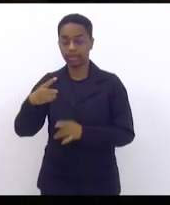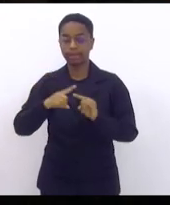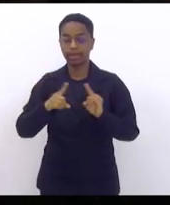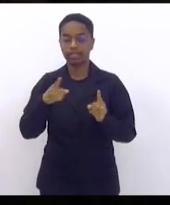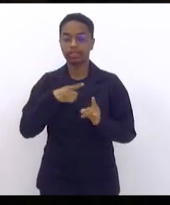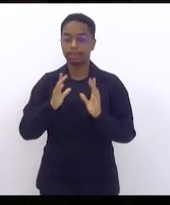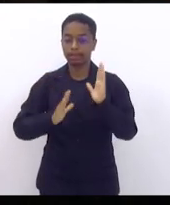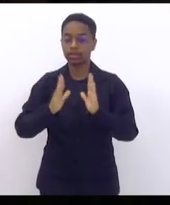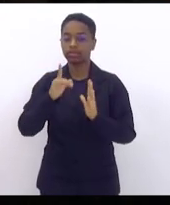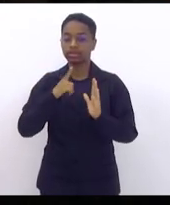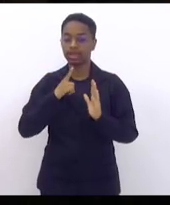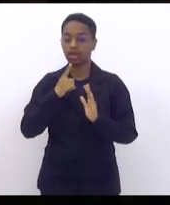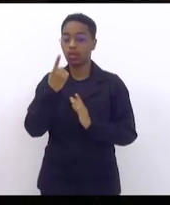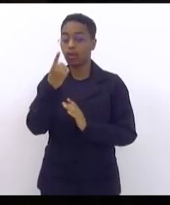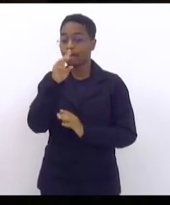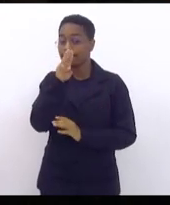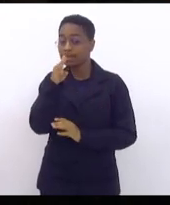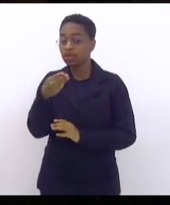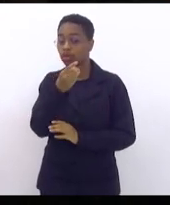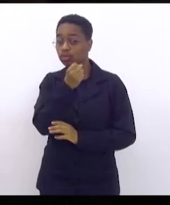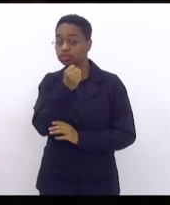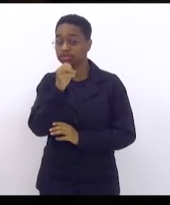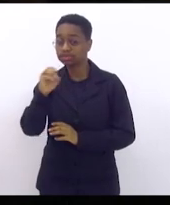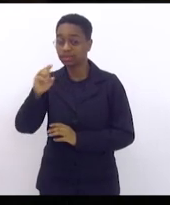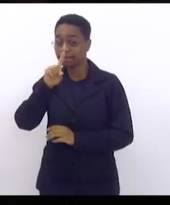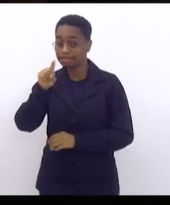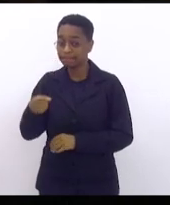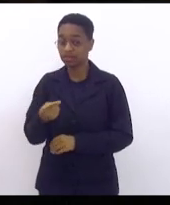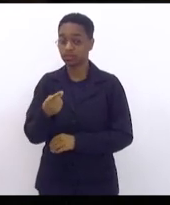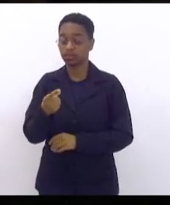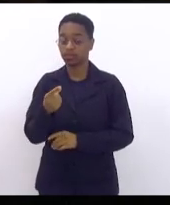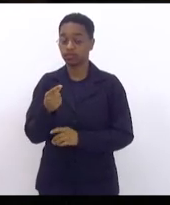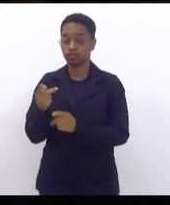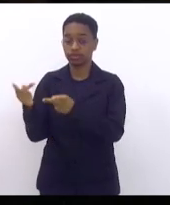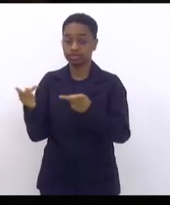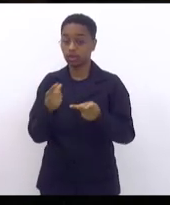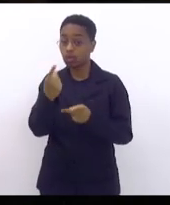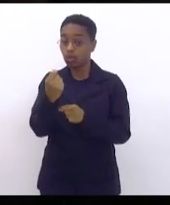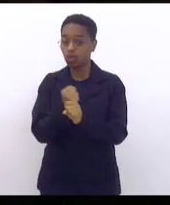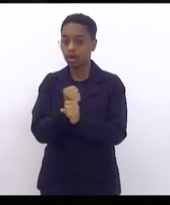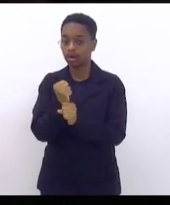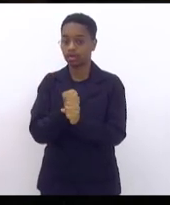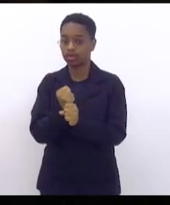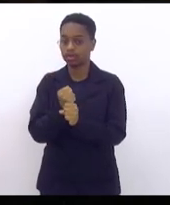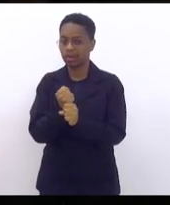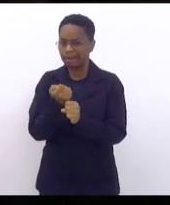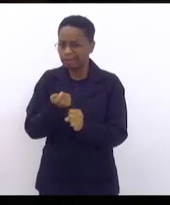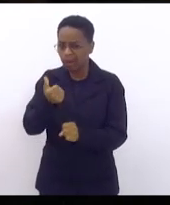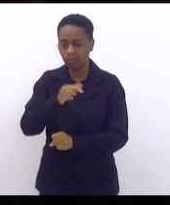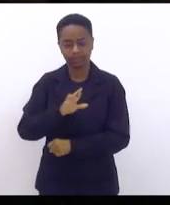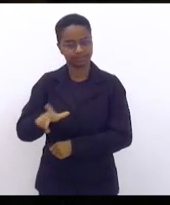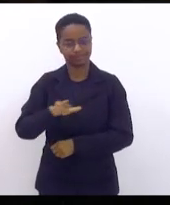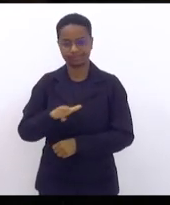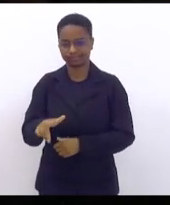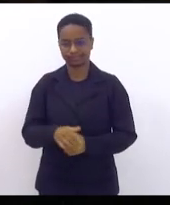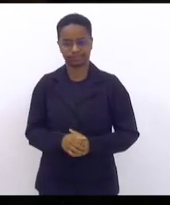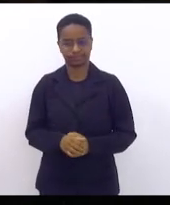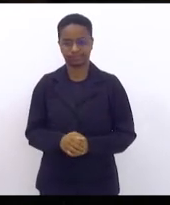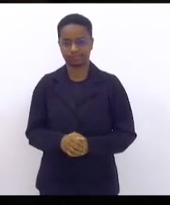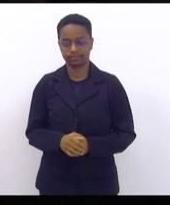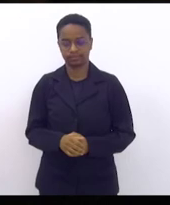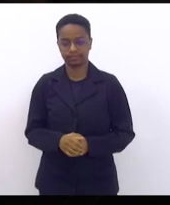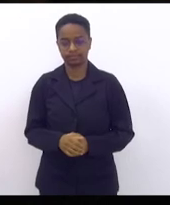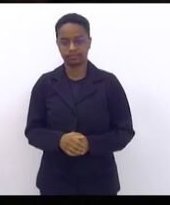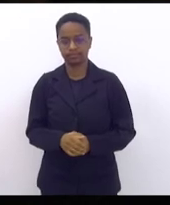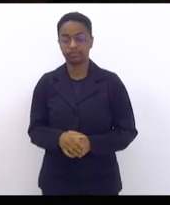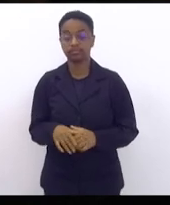de 1.800.000 visitantes ano. Não é pouco. E é